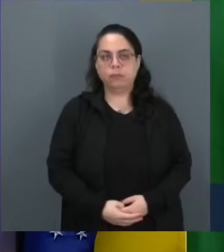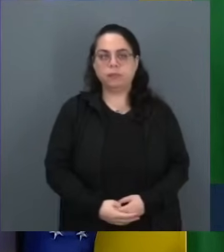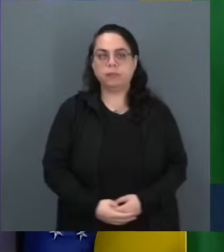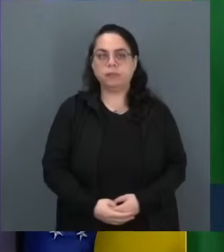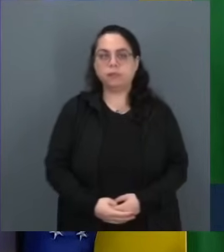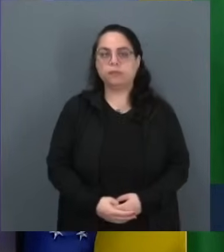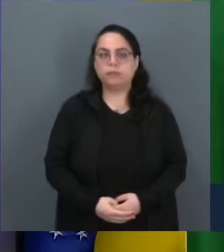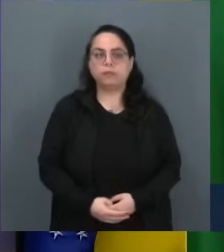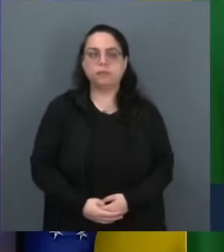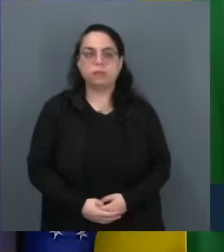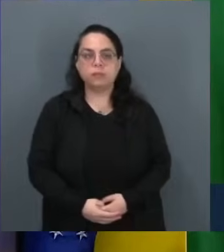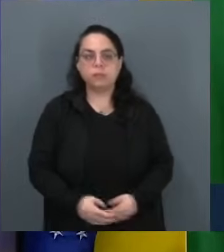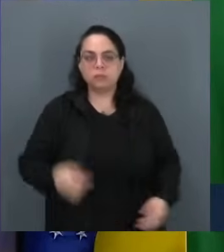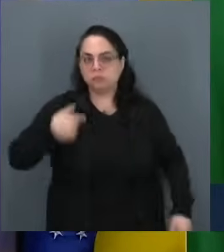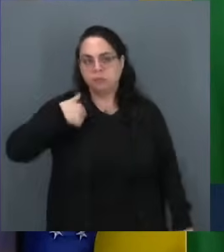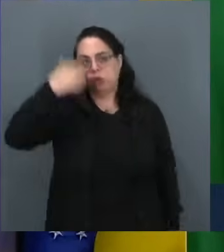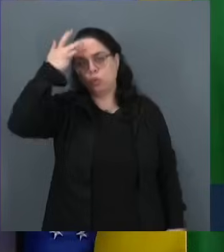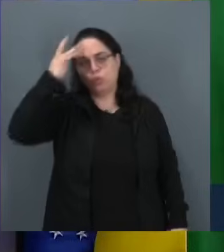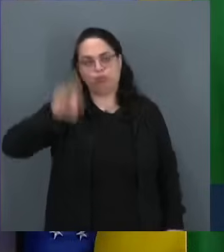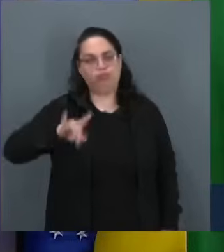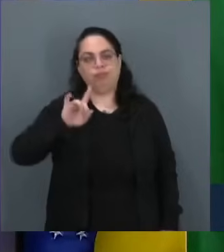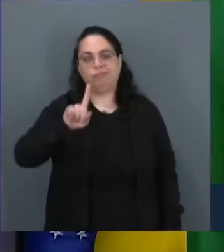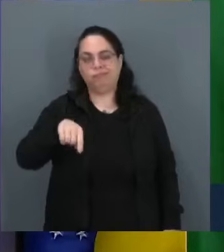Eu não acho isso republicano.